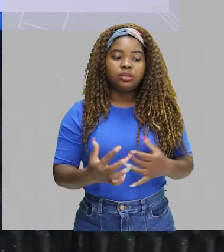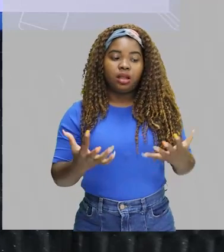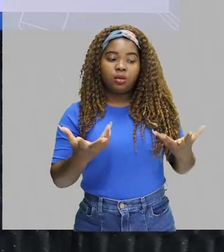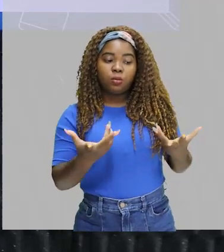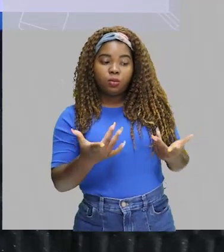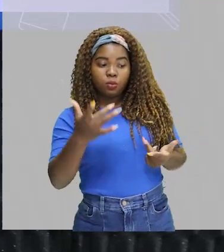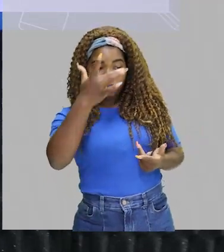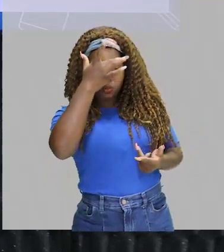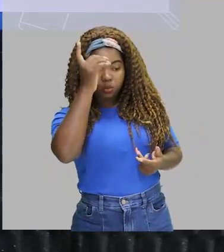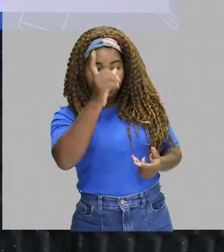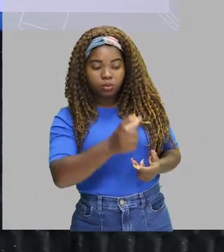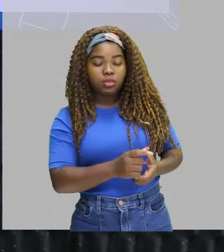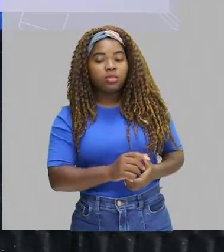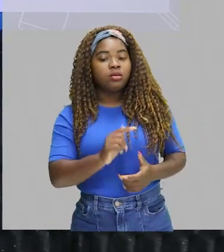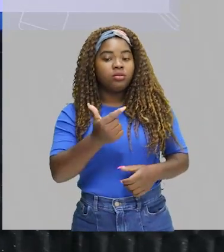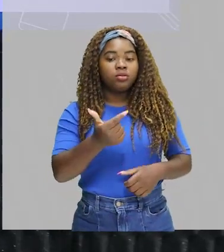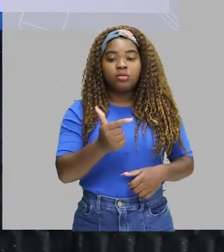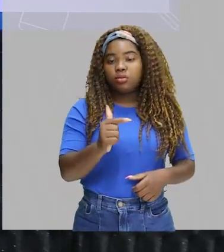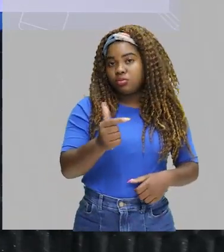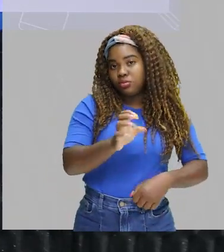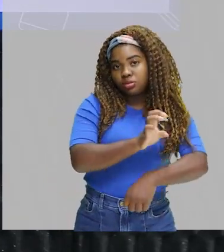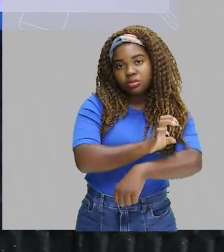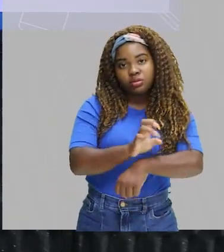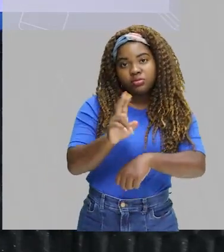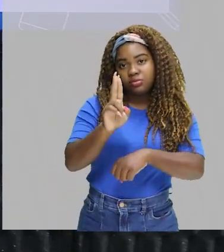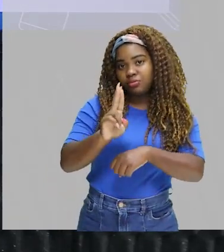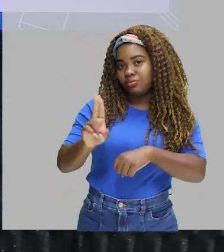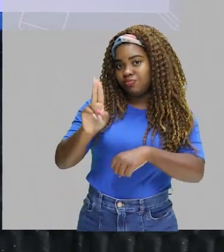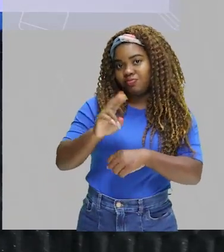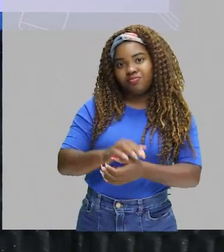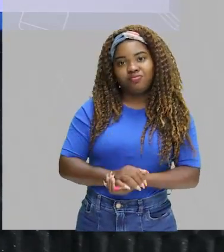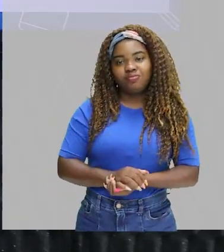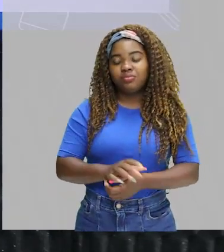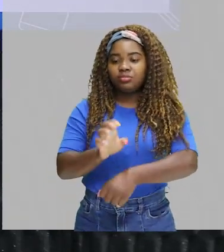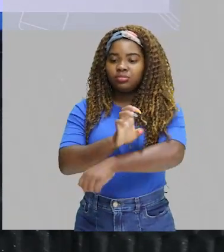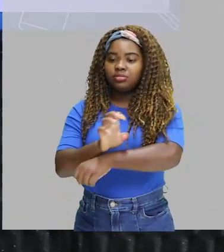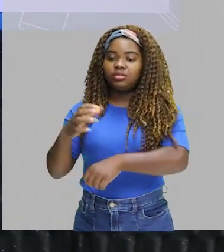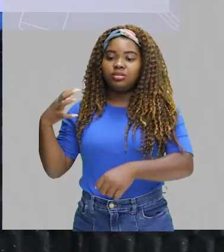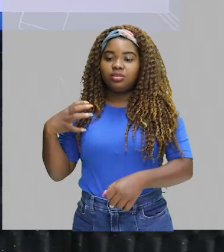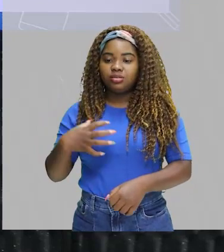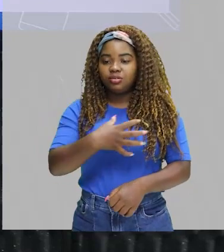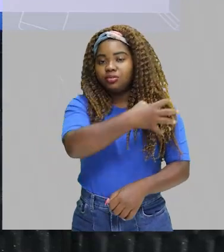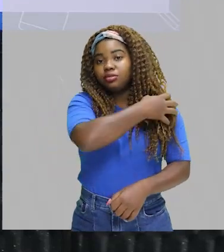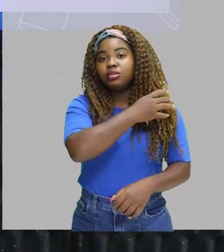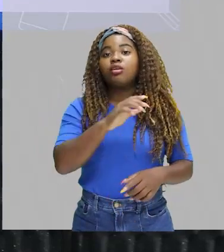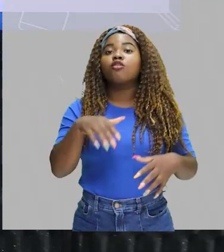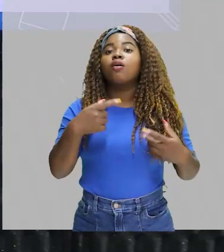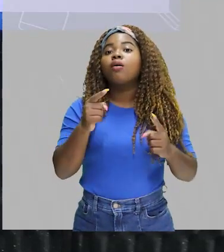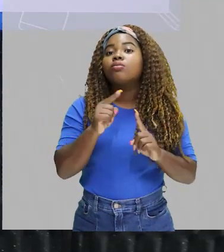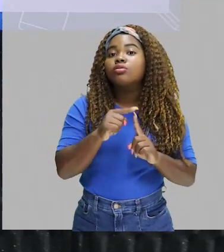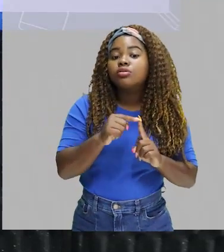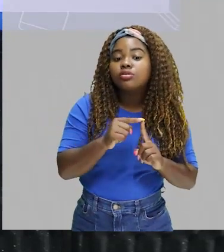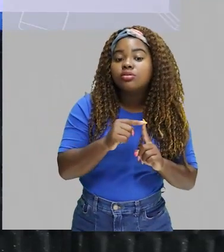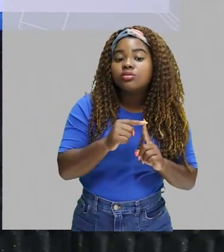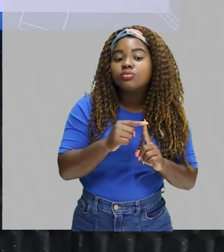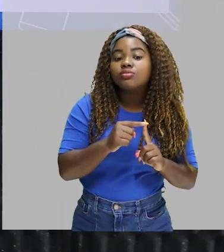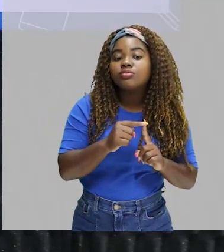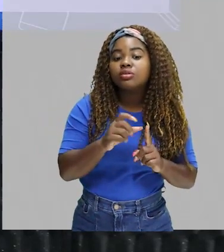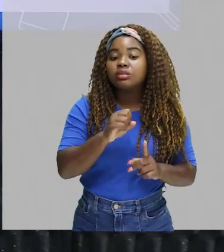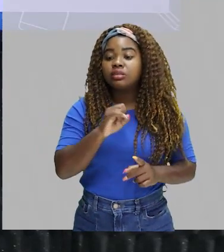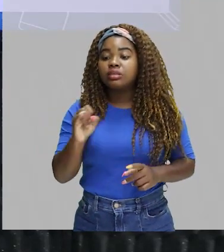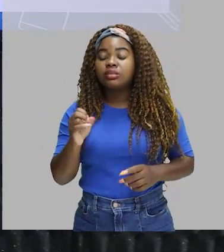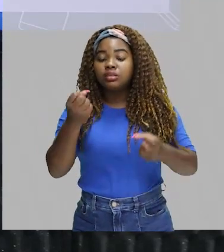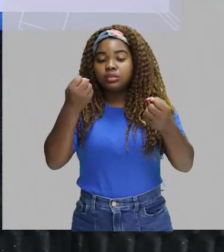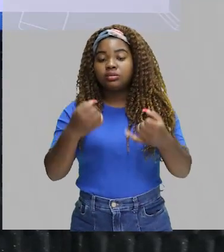Então, eu não tenho nem o utilitarismo e nem a ética aristotélica. Então, que tipo de ética nós teremos aqui? Se fala no